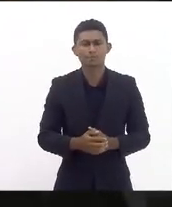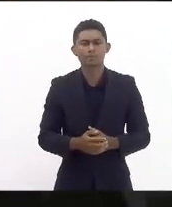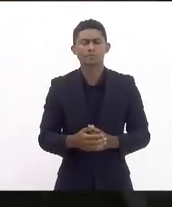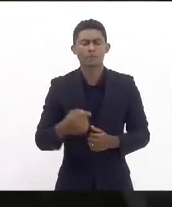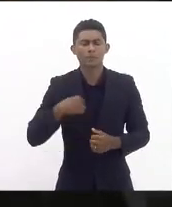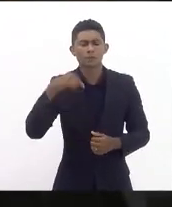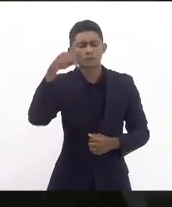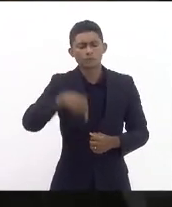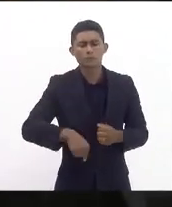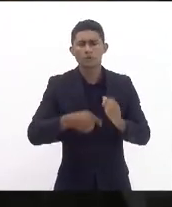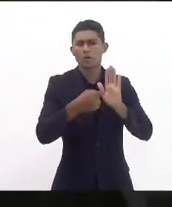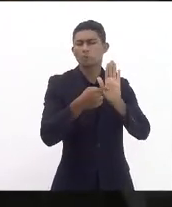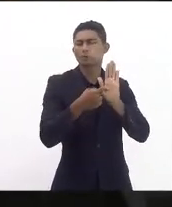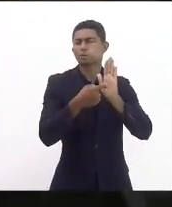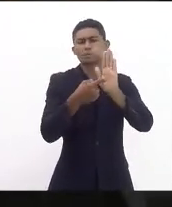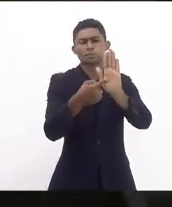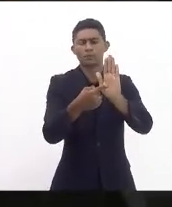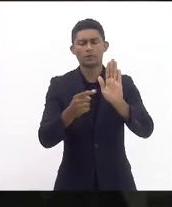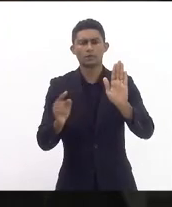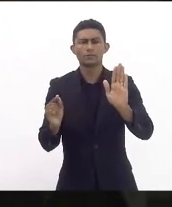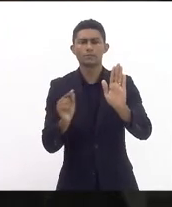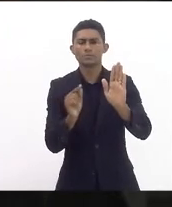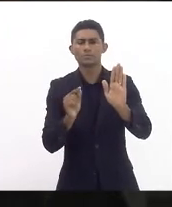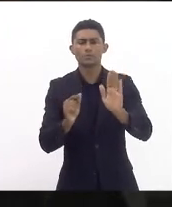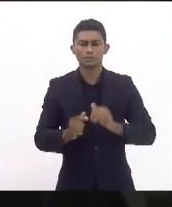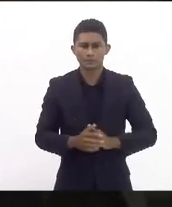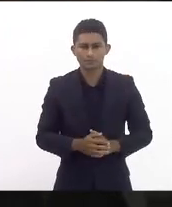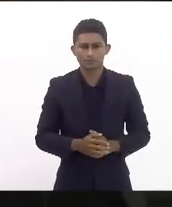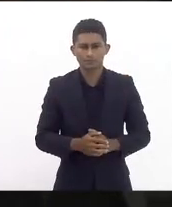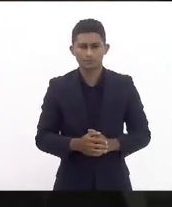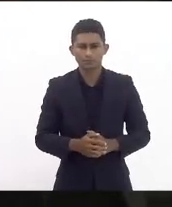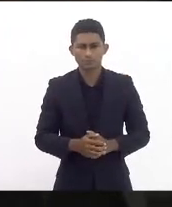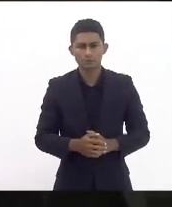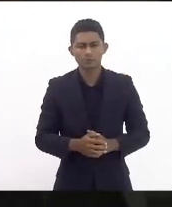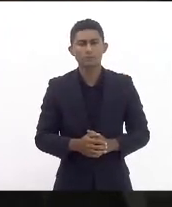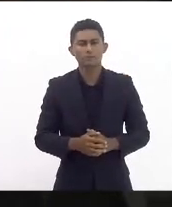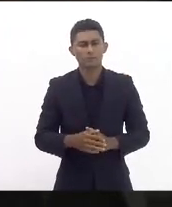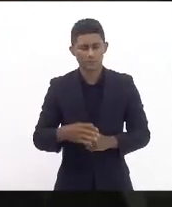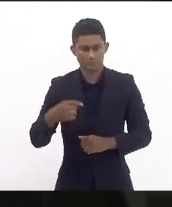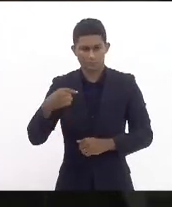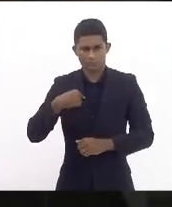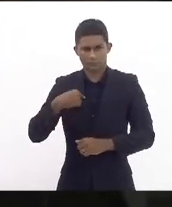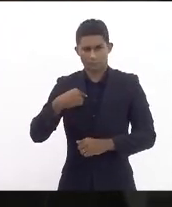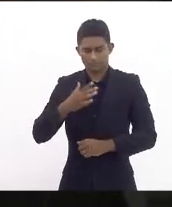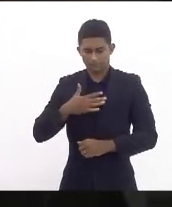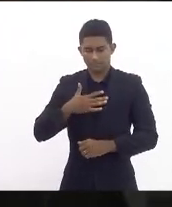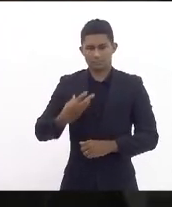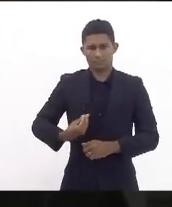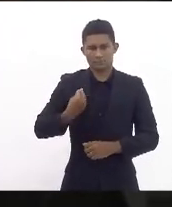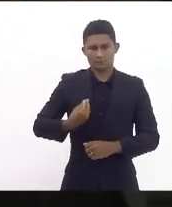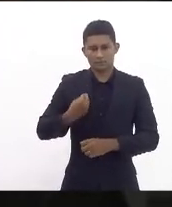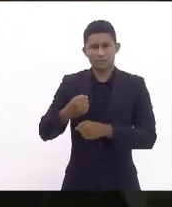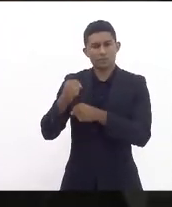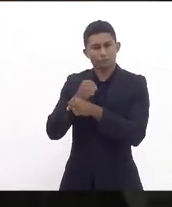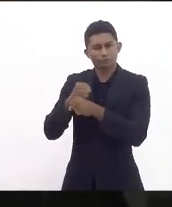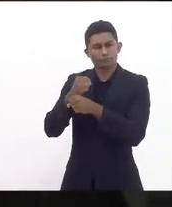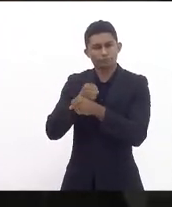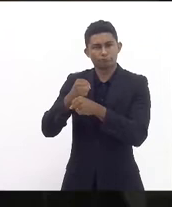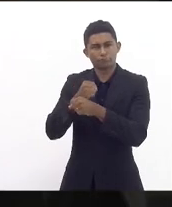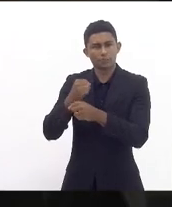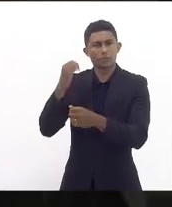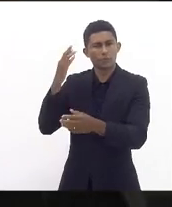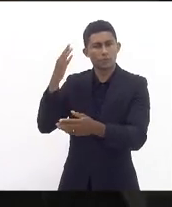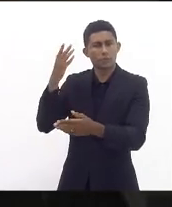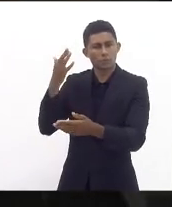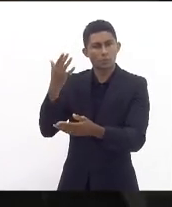mostrar chora presidente o que eu tenho sido ao longo dos anos de minha vida como muitos outros não